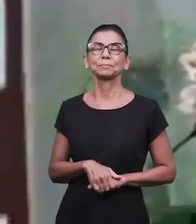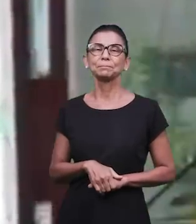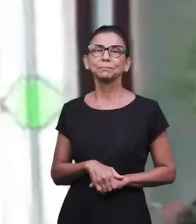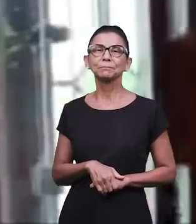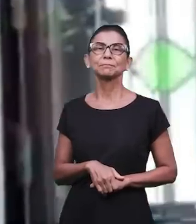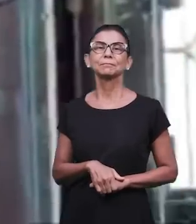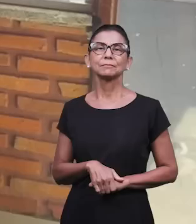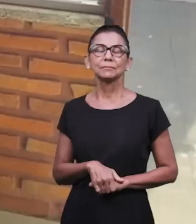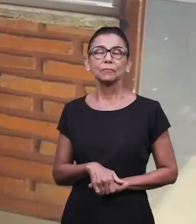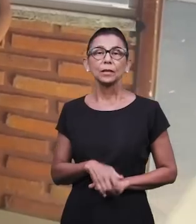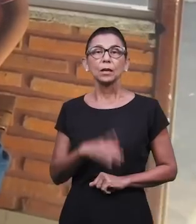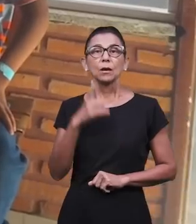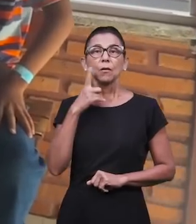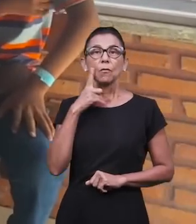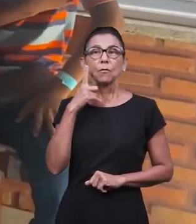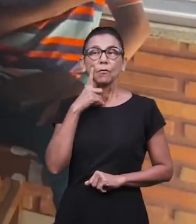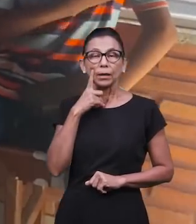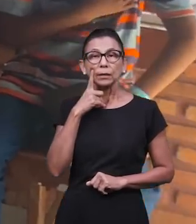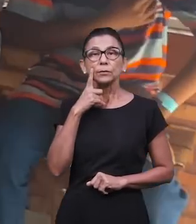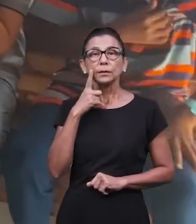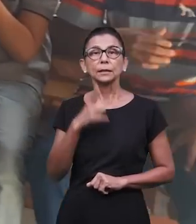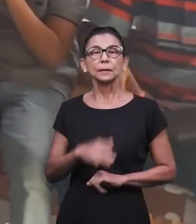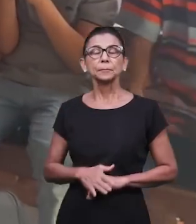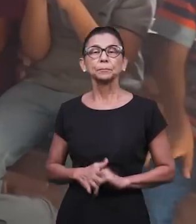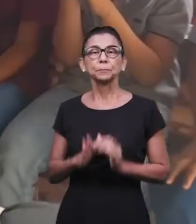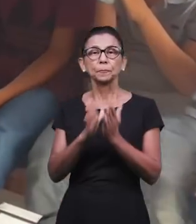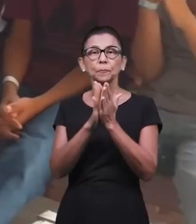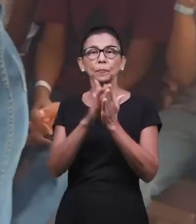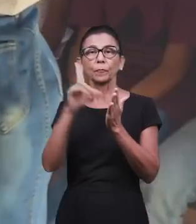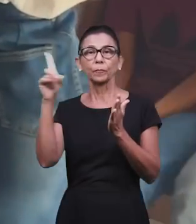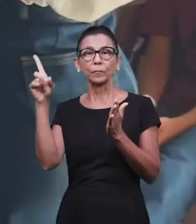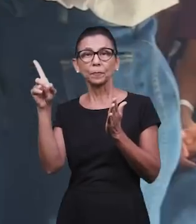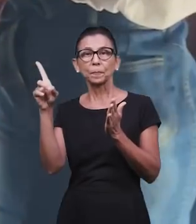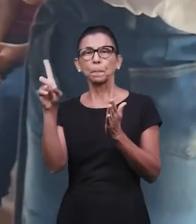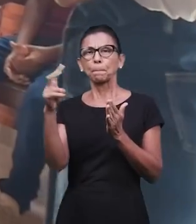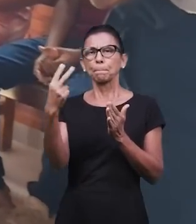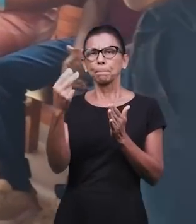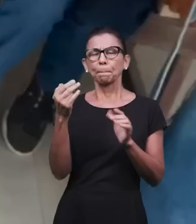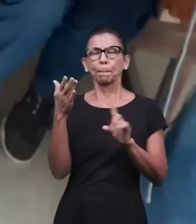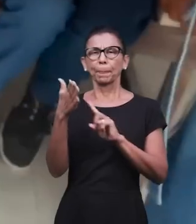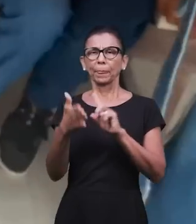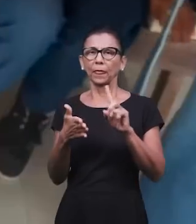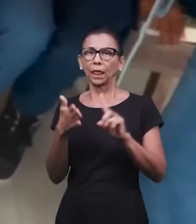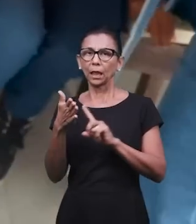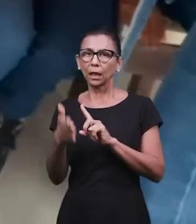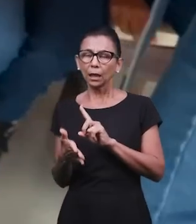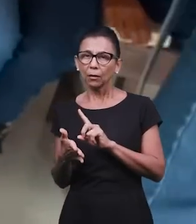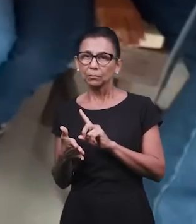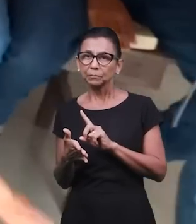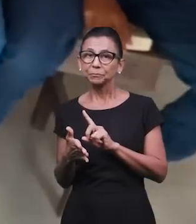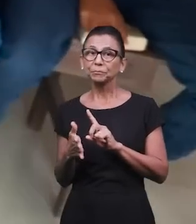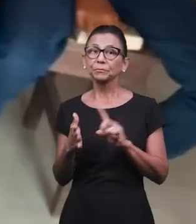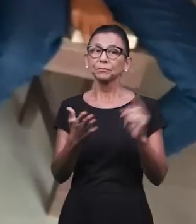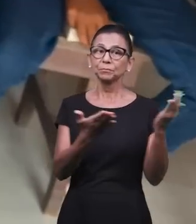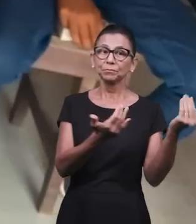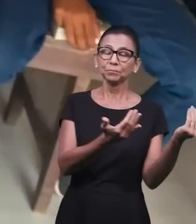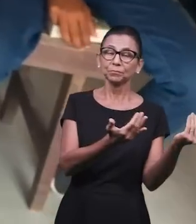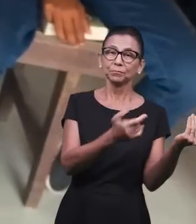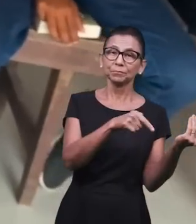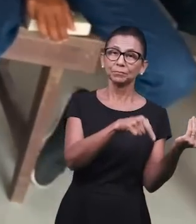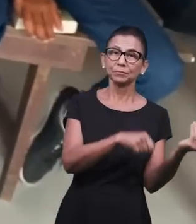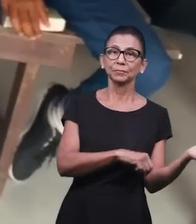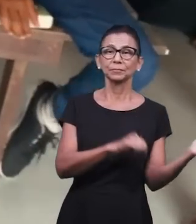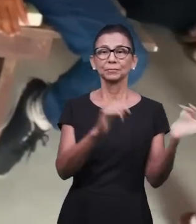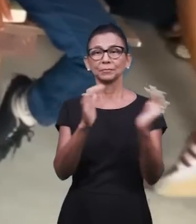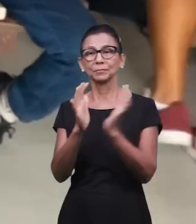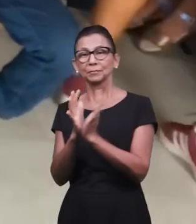da palavra do Senhor. E enquanto ali os jovens, os demais irmãos estavam participando do seminário, as nossas crianças